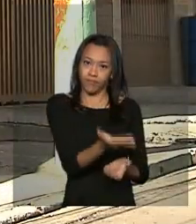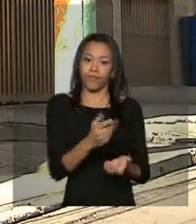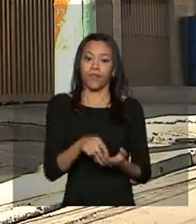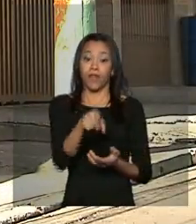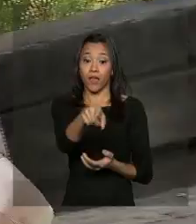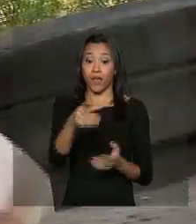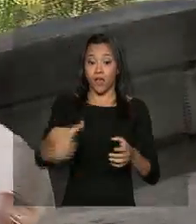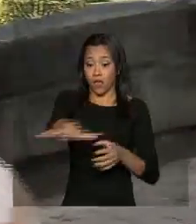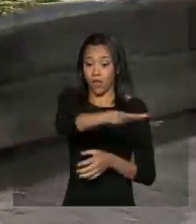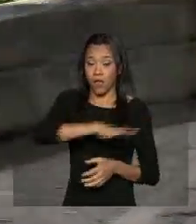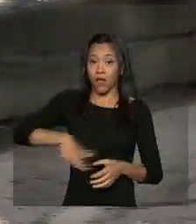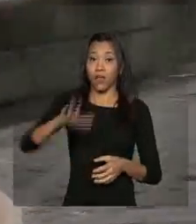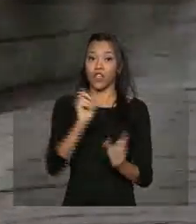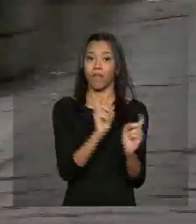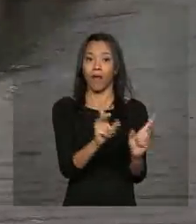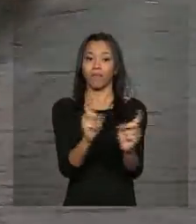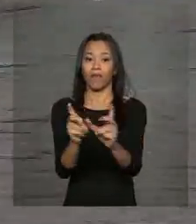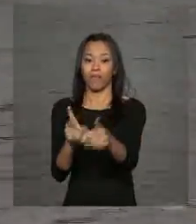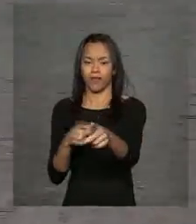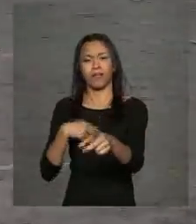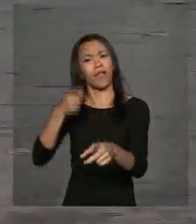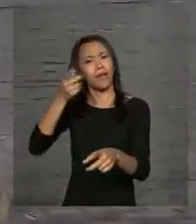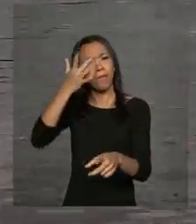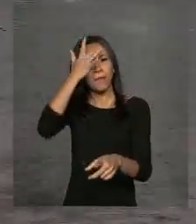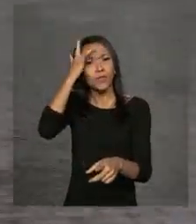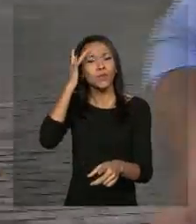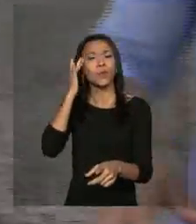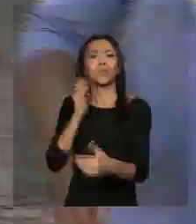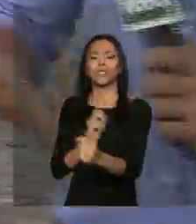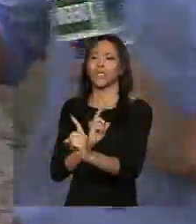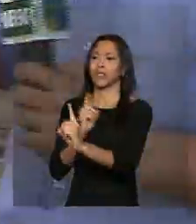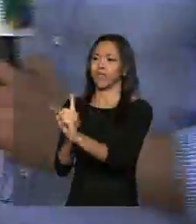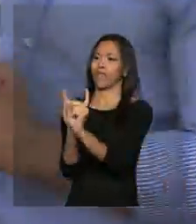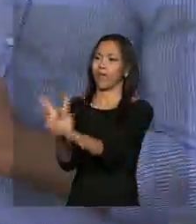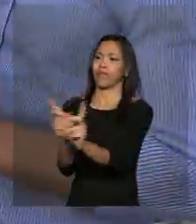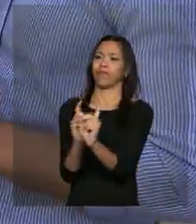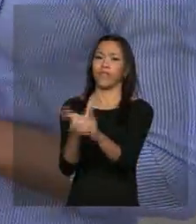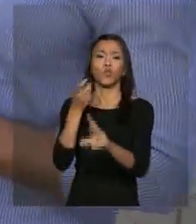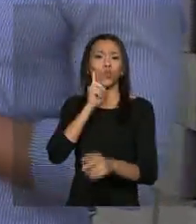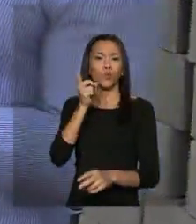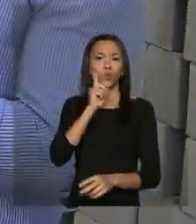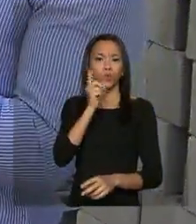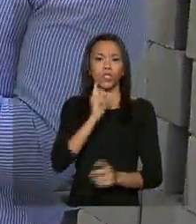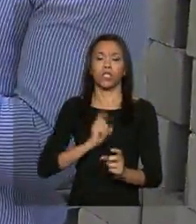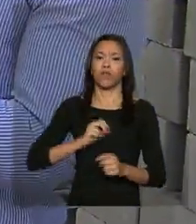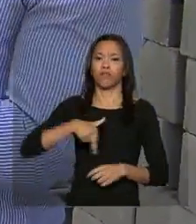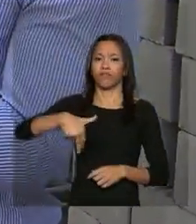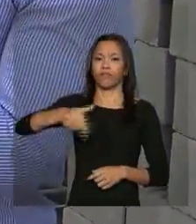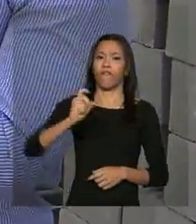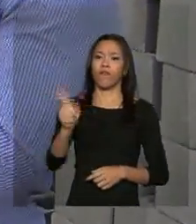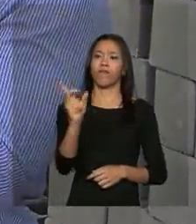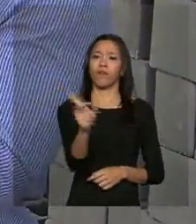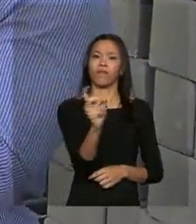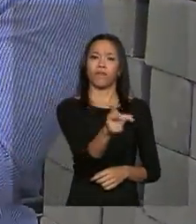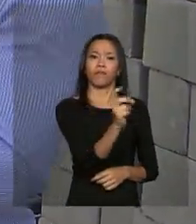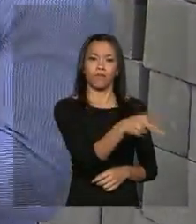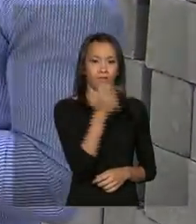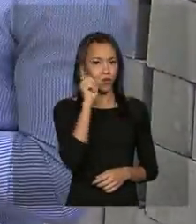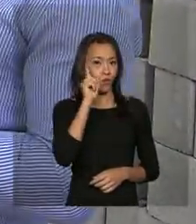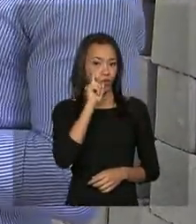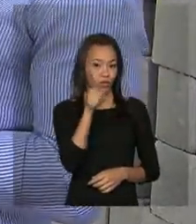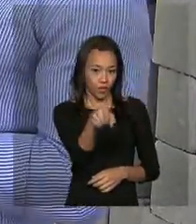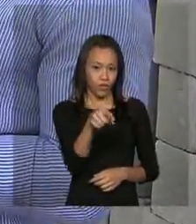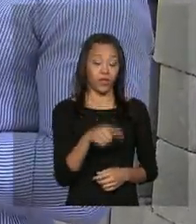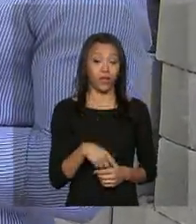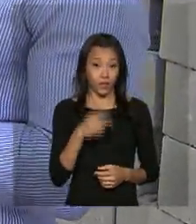a produção. A Lúcia já tem uma clientela fixa aqui no bairro Jardim Marieta. Você sai todo dia para vender, Lúcia? Isso, todo dia. E você